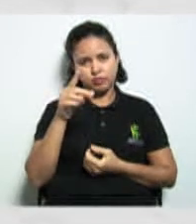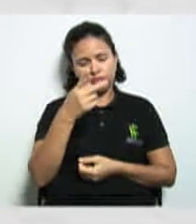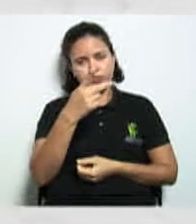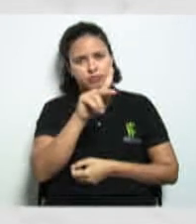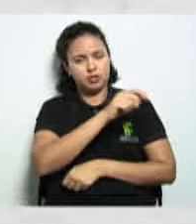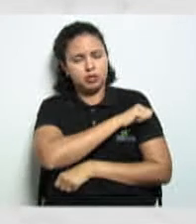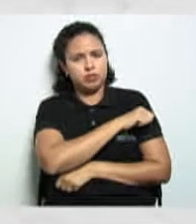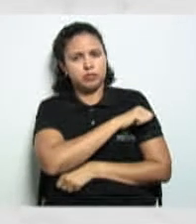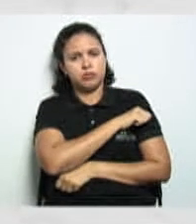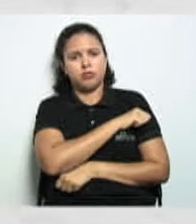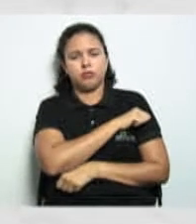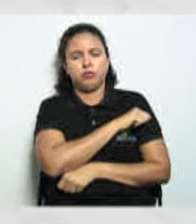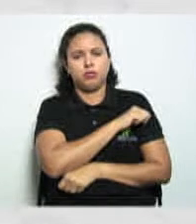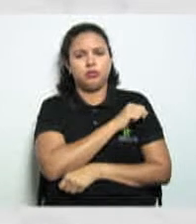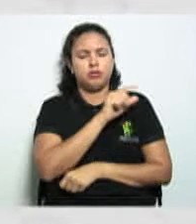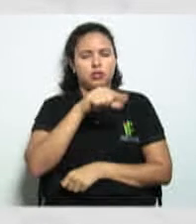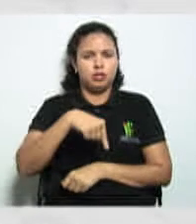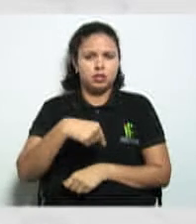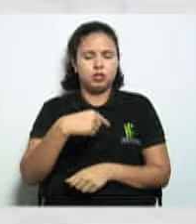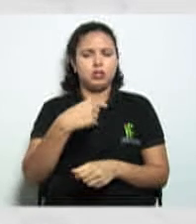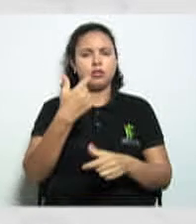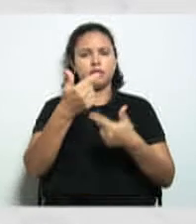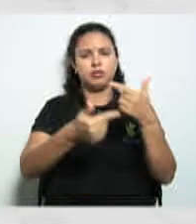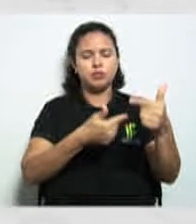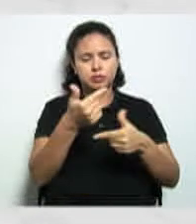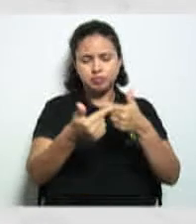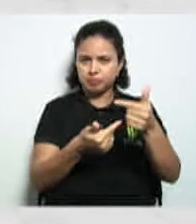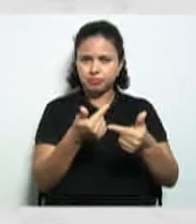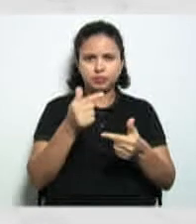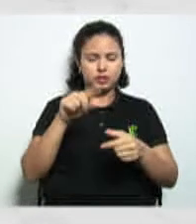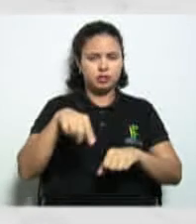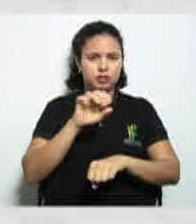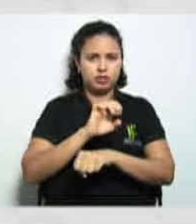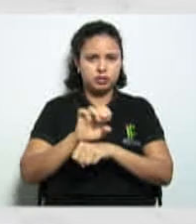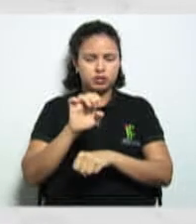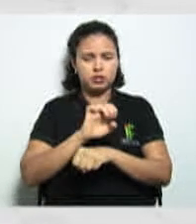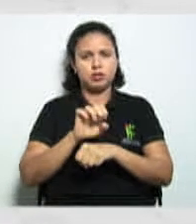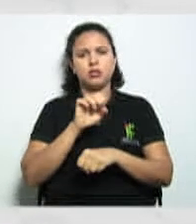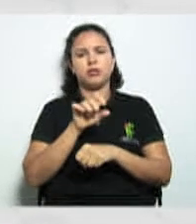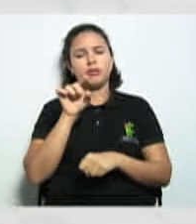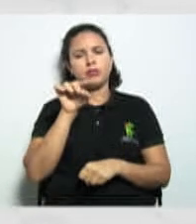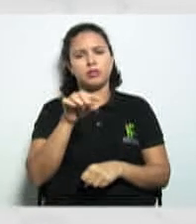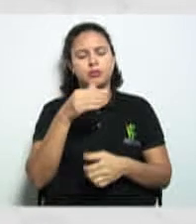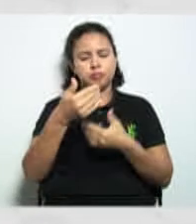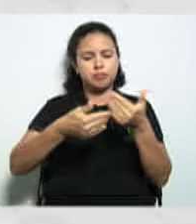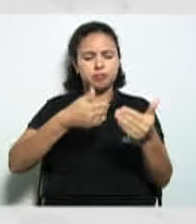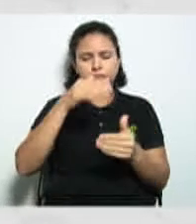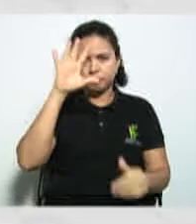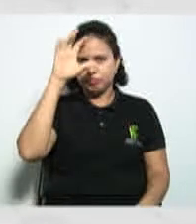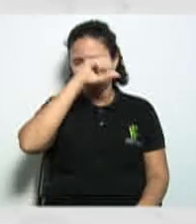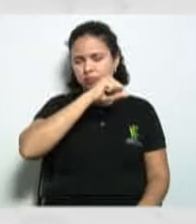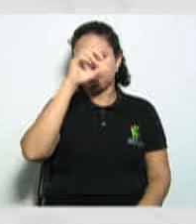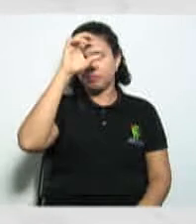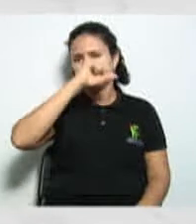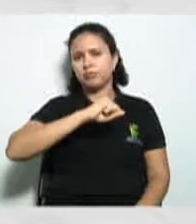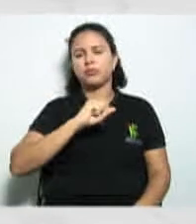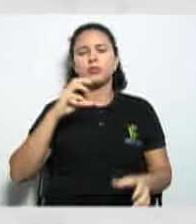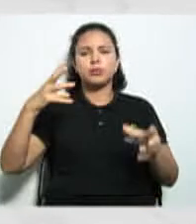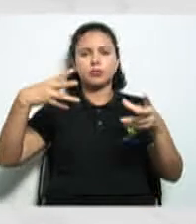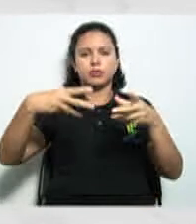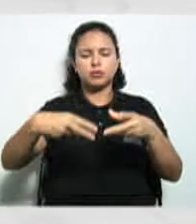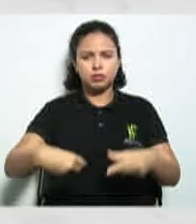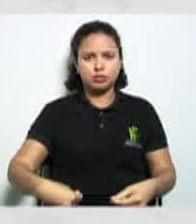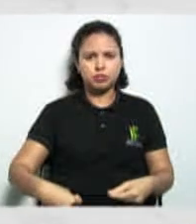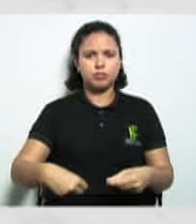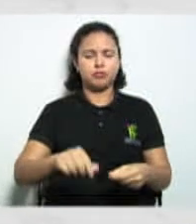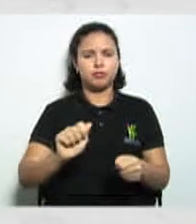são estagiários, são aprendizes, estão em um processo de aprendizagem. Então, todos que vão participar